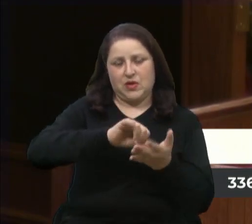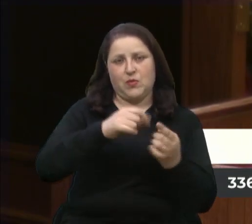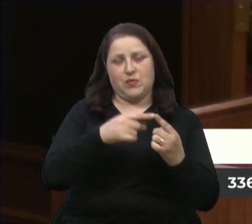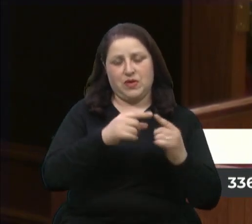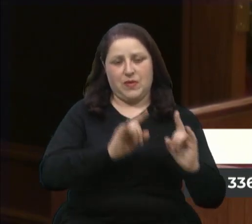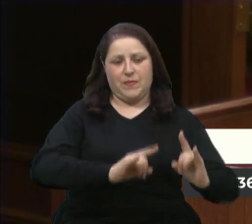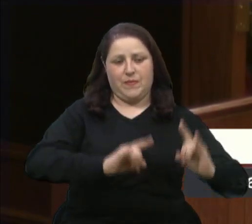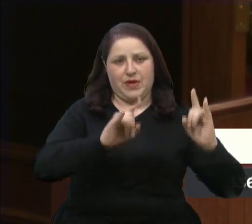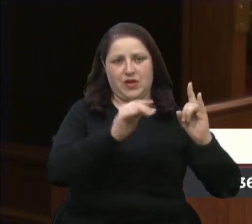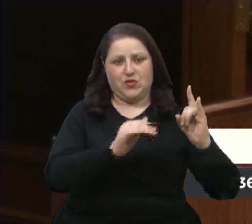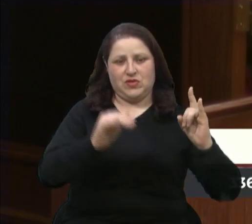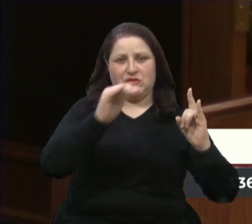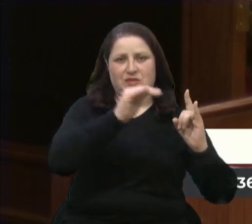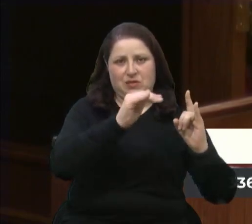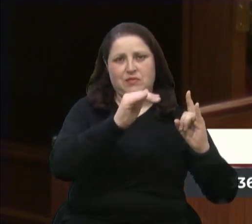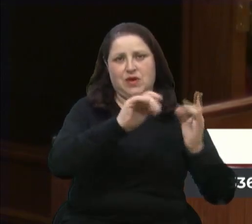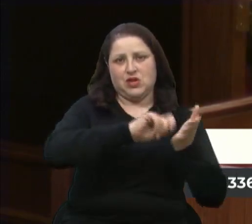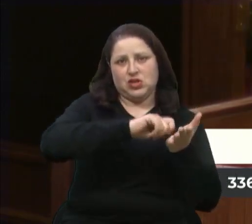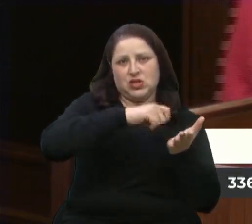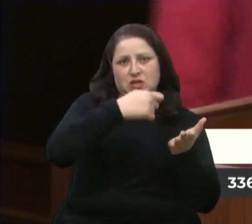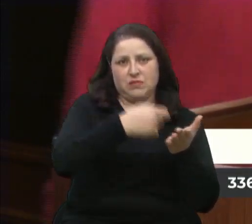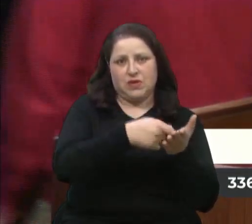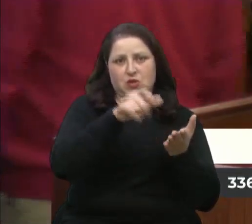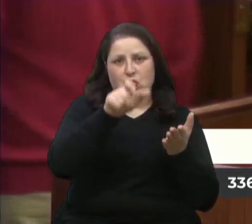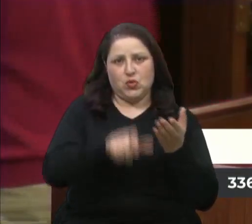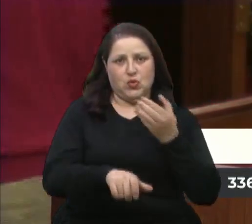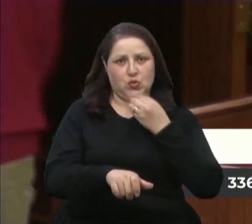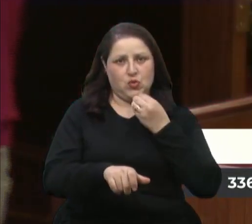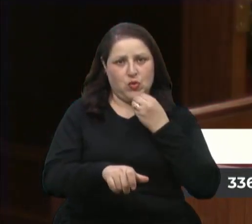ali o agendamento, onde fomos recebidos por senhor